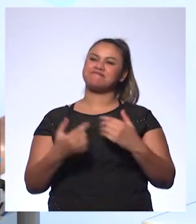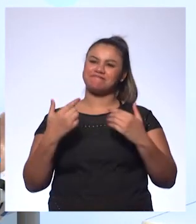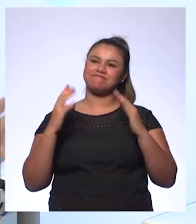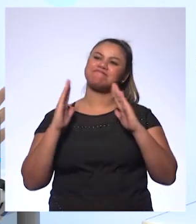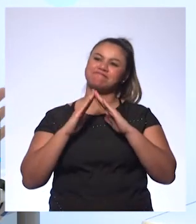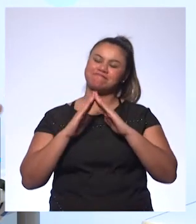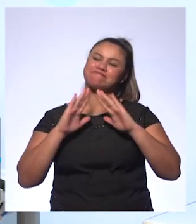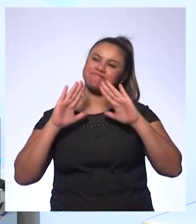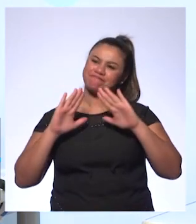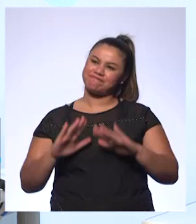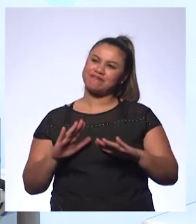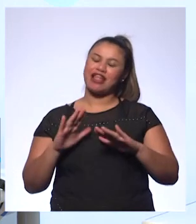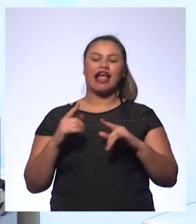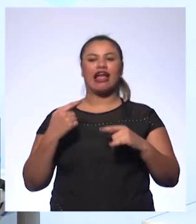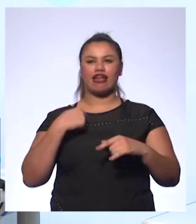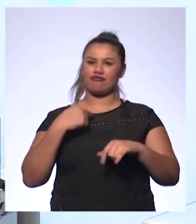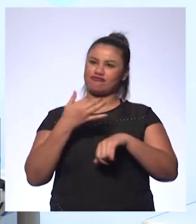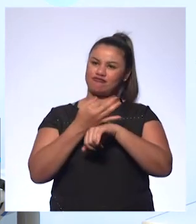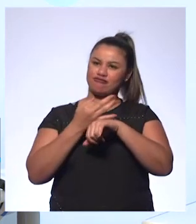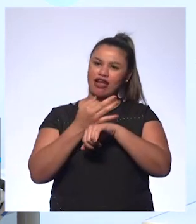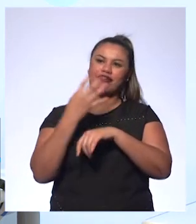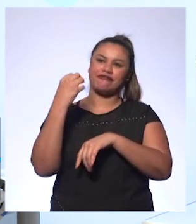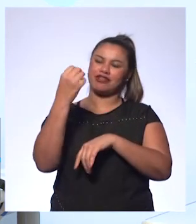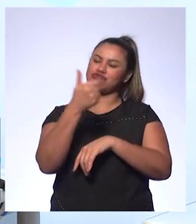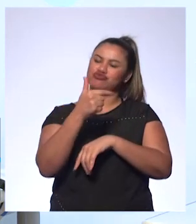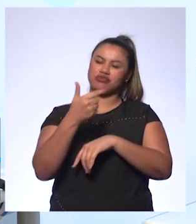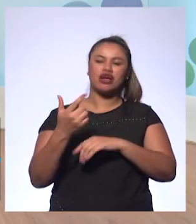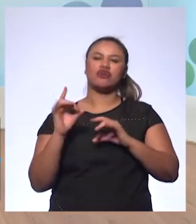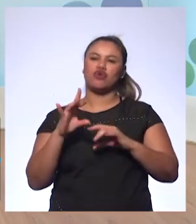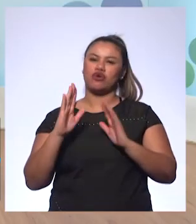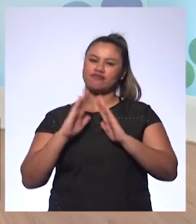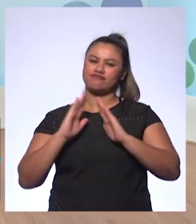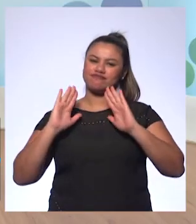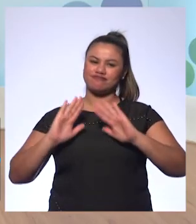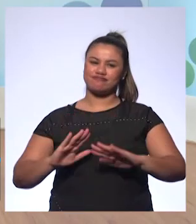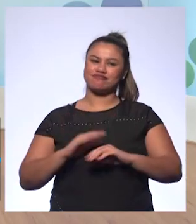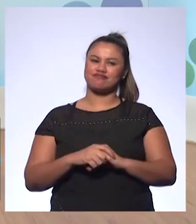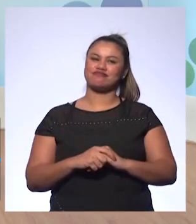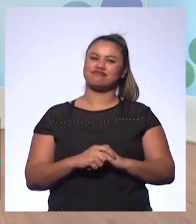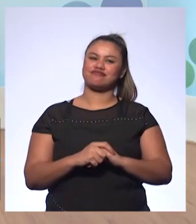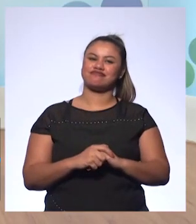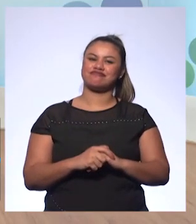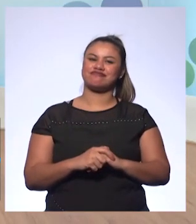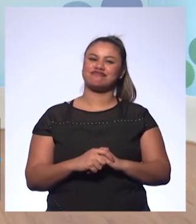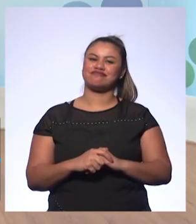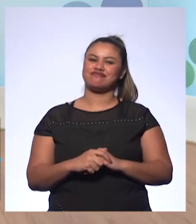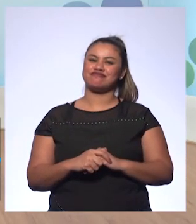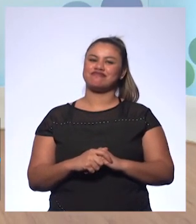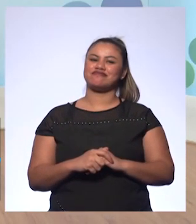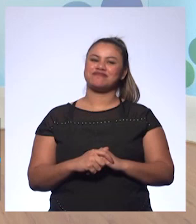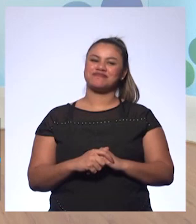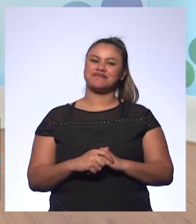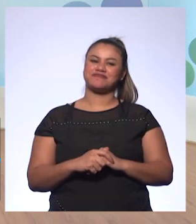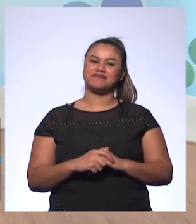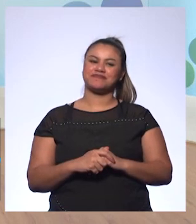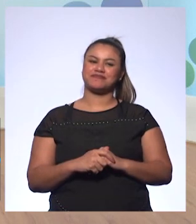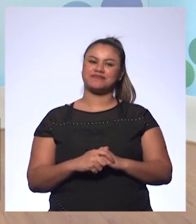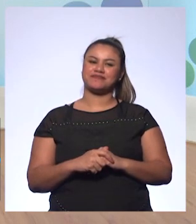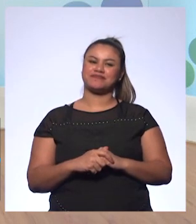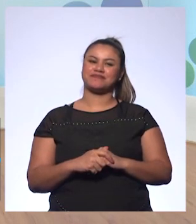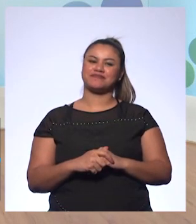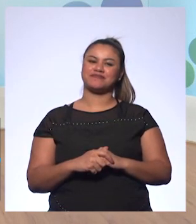vou ficar em casa então eu tirar férias mas vai ficar em casa next year next Will probably You Travel from aí o